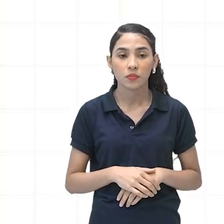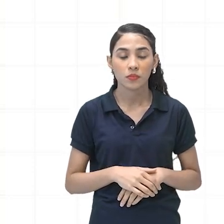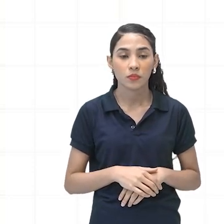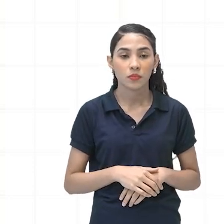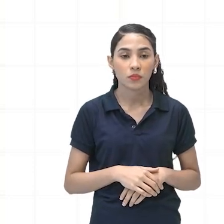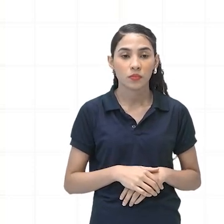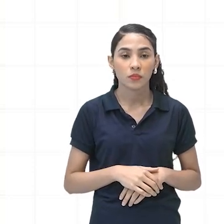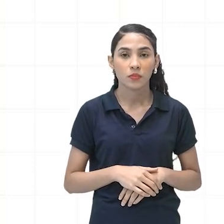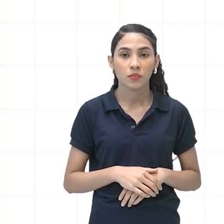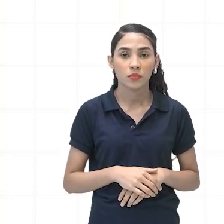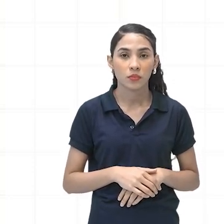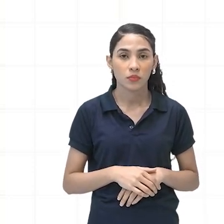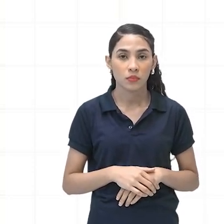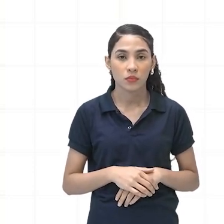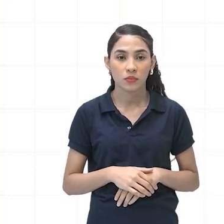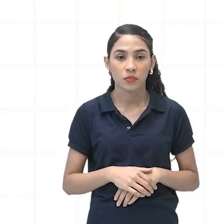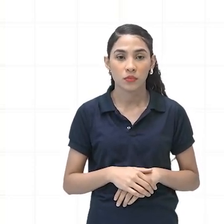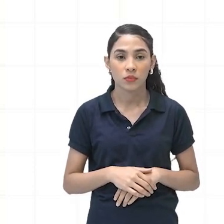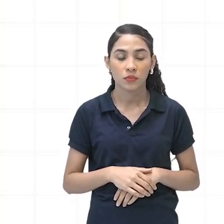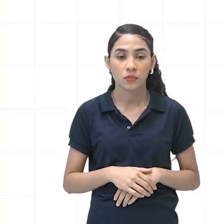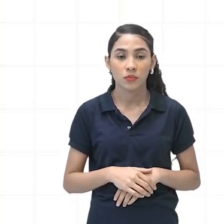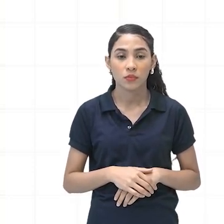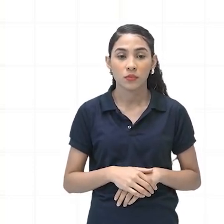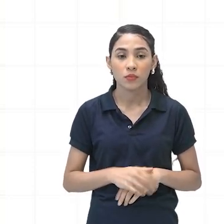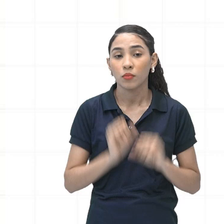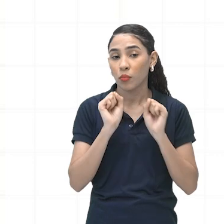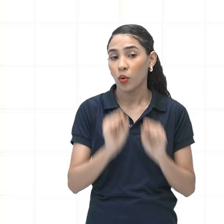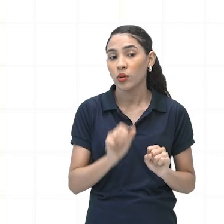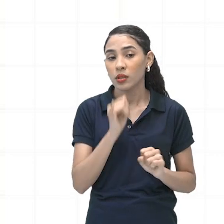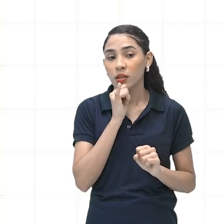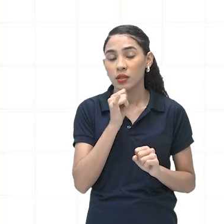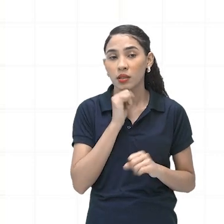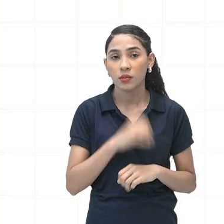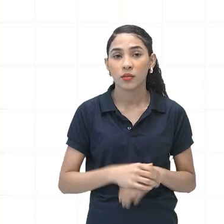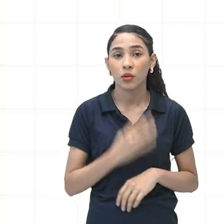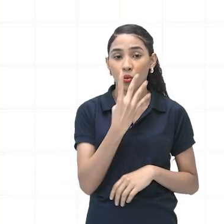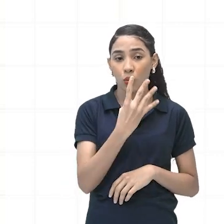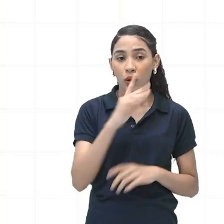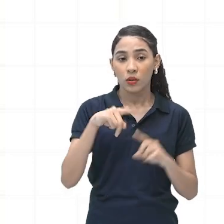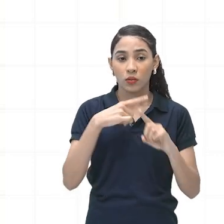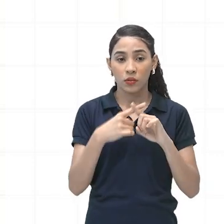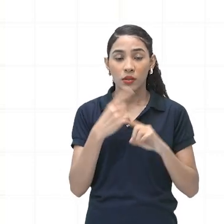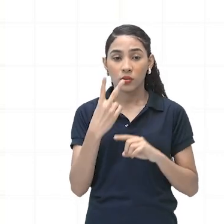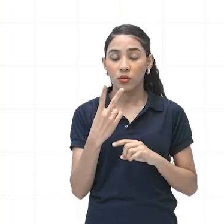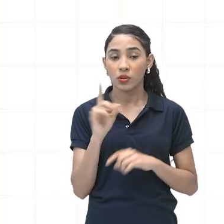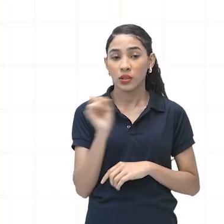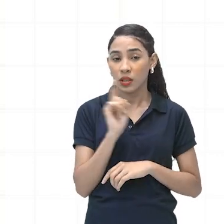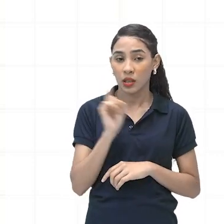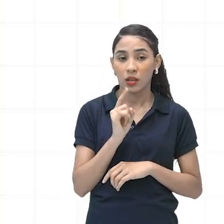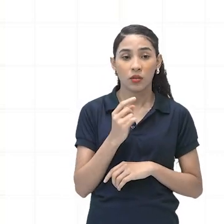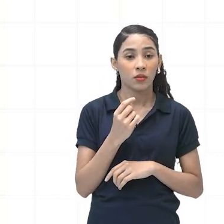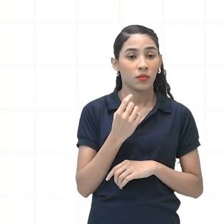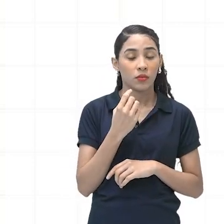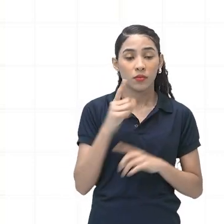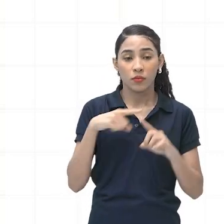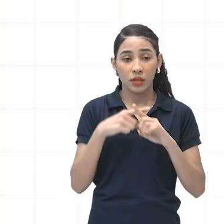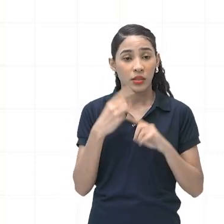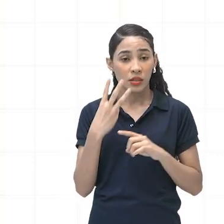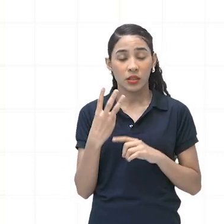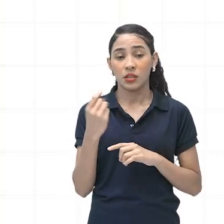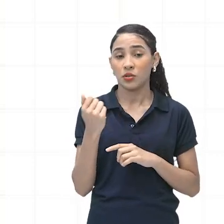ó, posso ver 4 vezes 2 não, vezes 3 dá